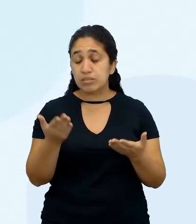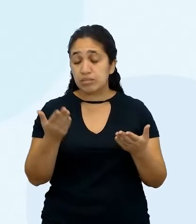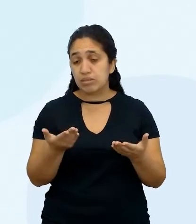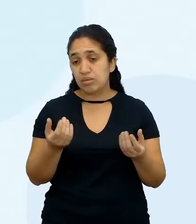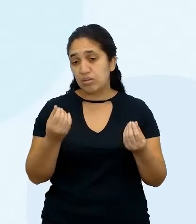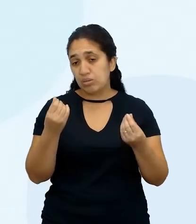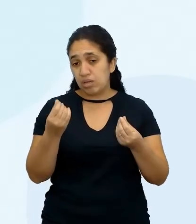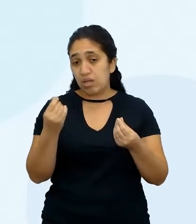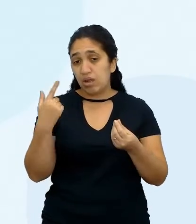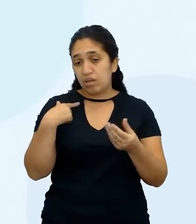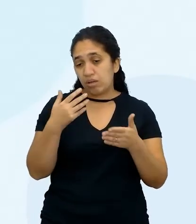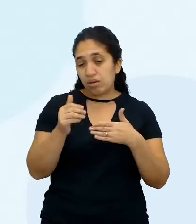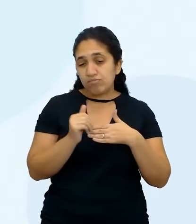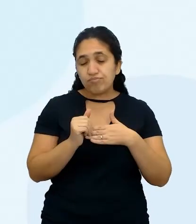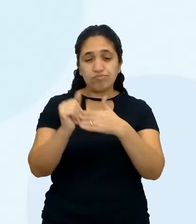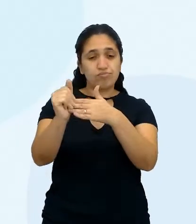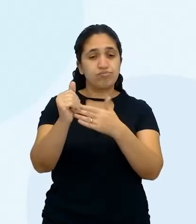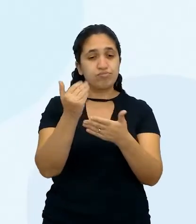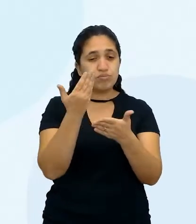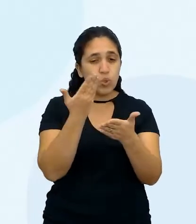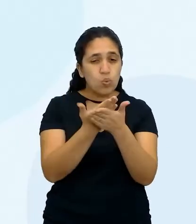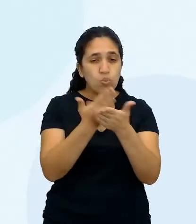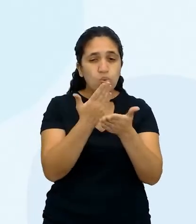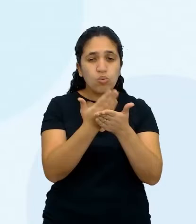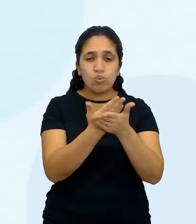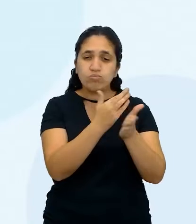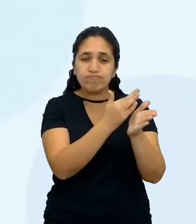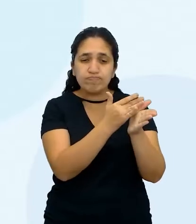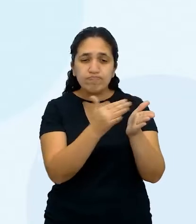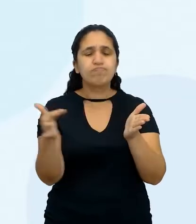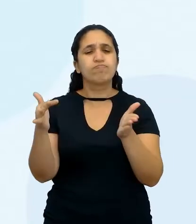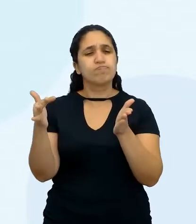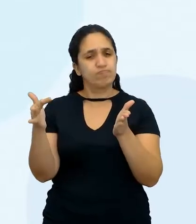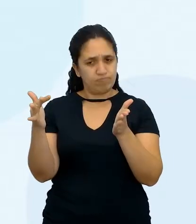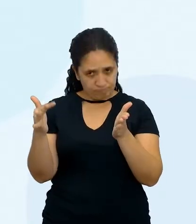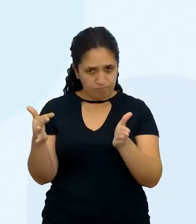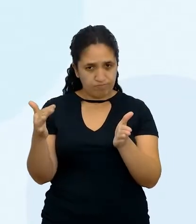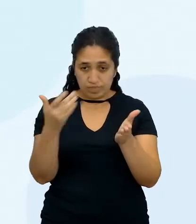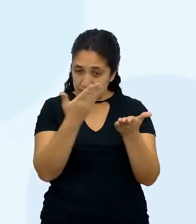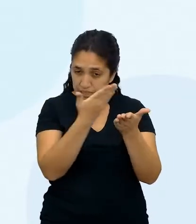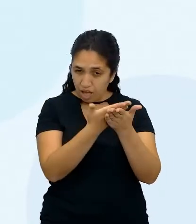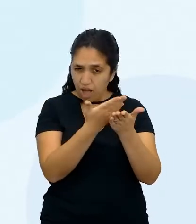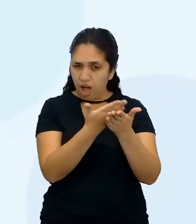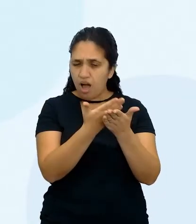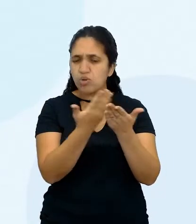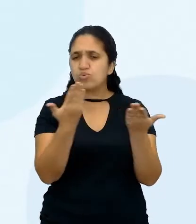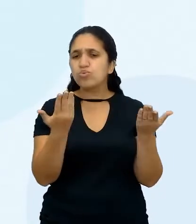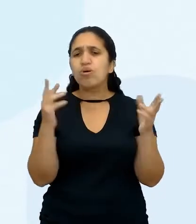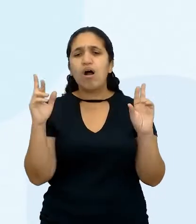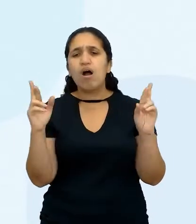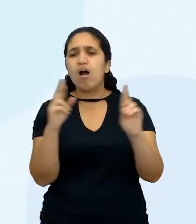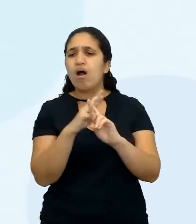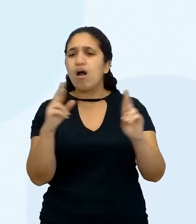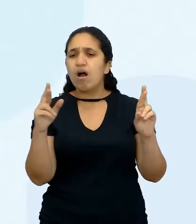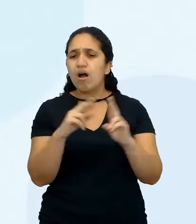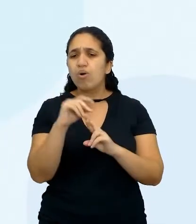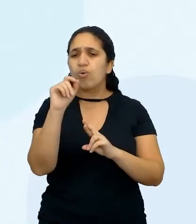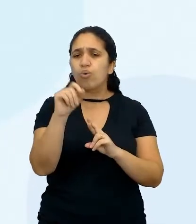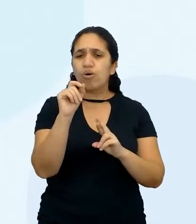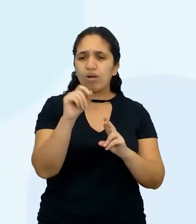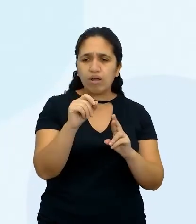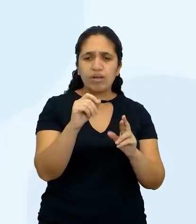dizer, ele conduziu esses estudos às últimas consequências, tá certo? Esses estudos estavam relacionados com os